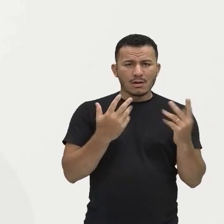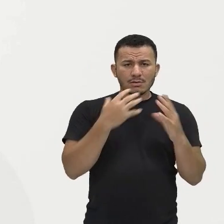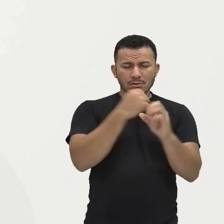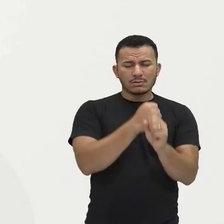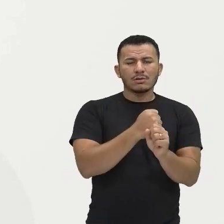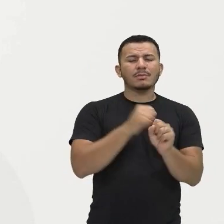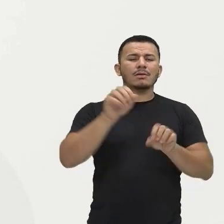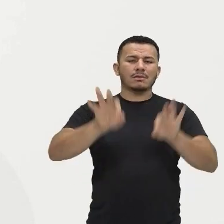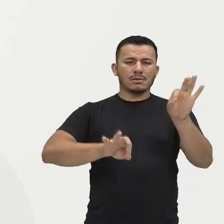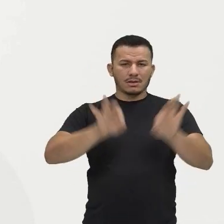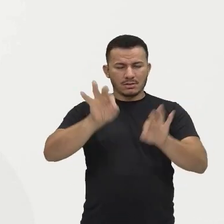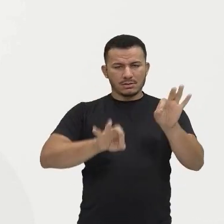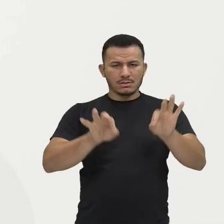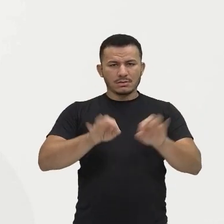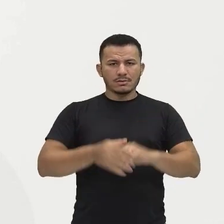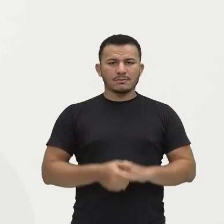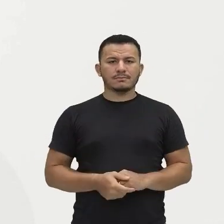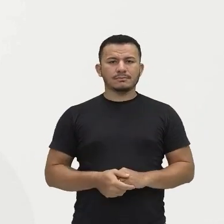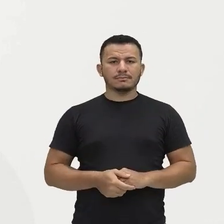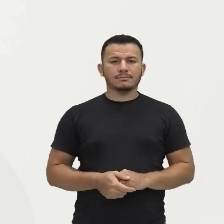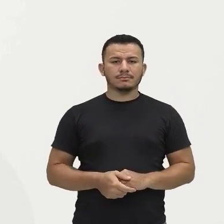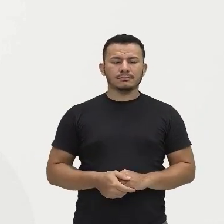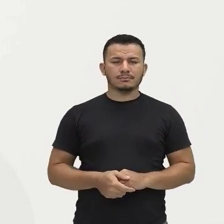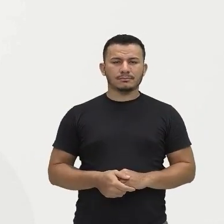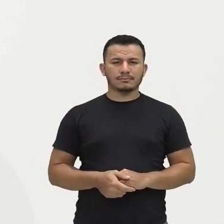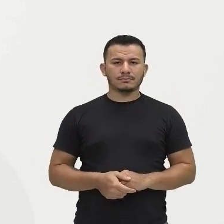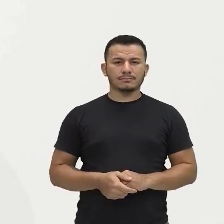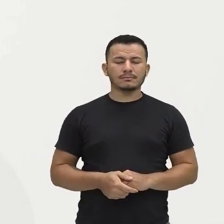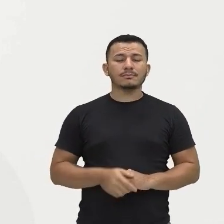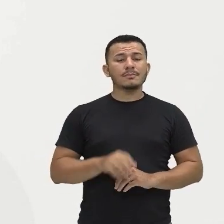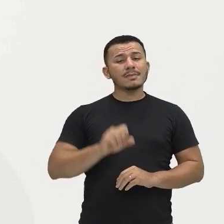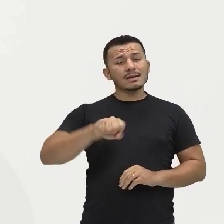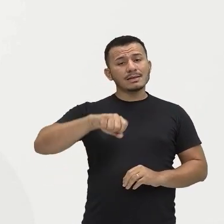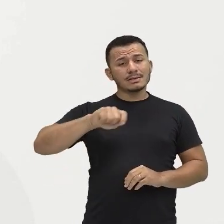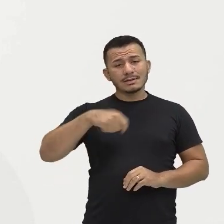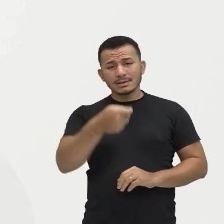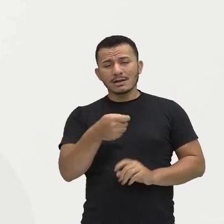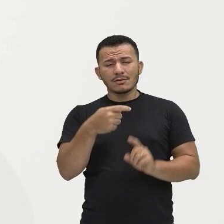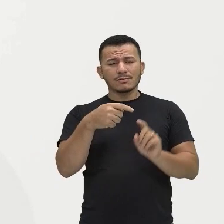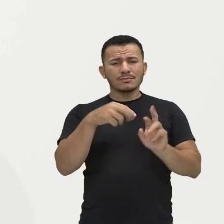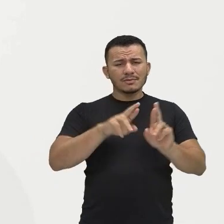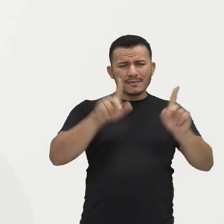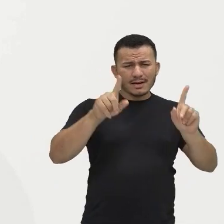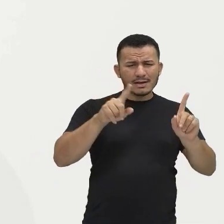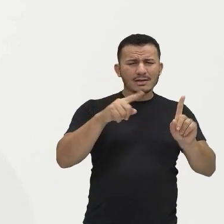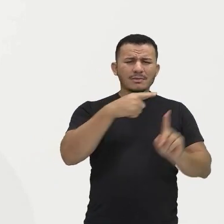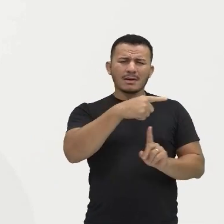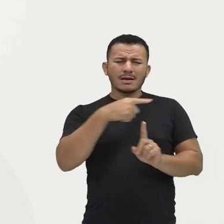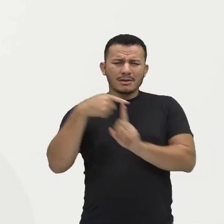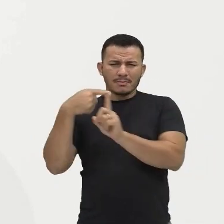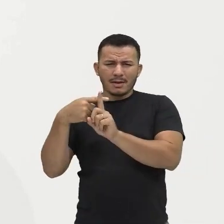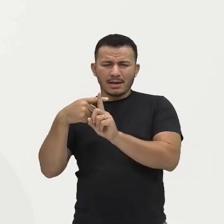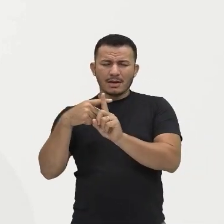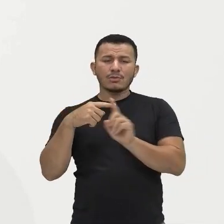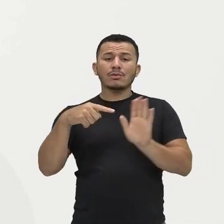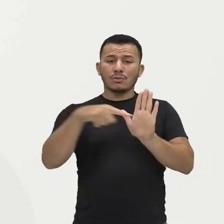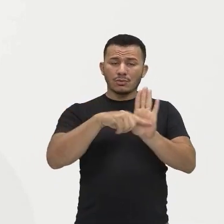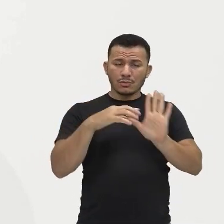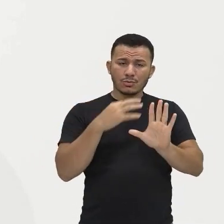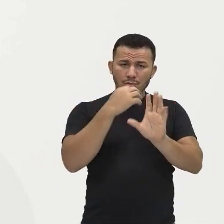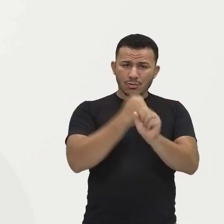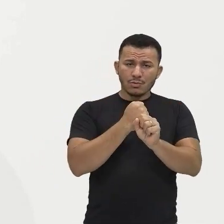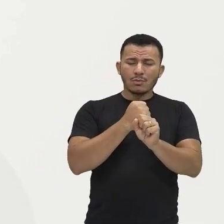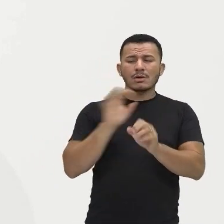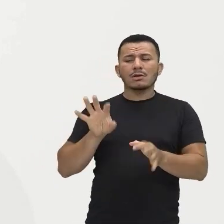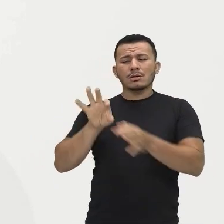beleza? E repetir o mesmo sinal, então e os sinais diferentes você vai subtrair e dar o sinal do maior em módulo. Então você